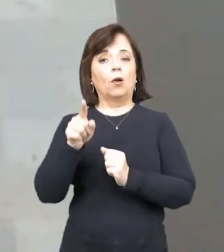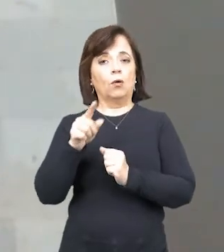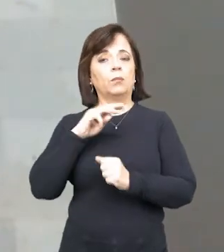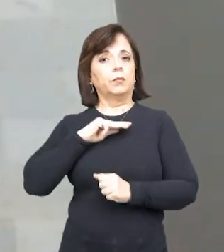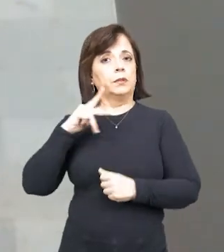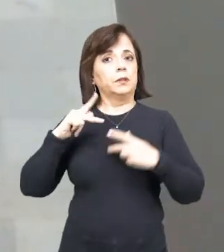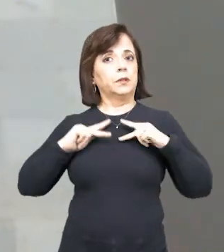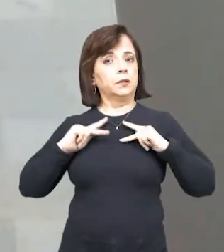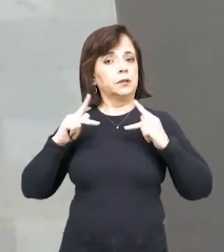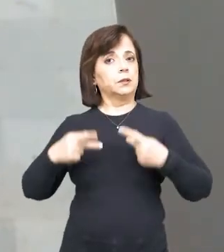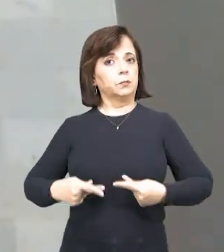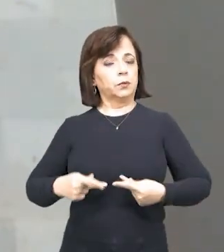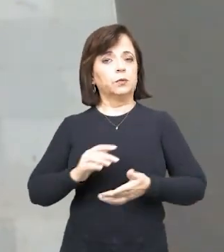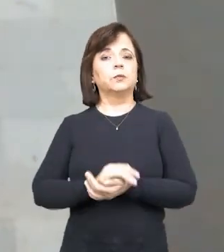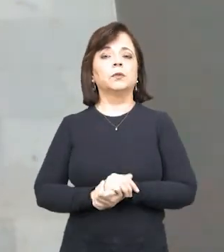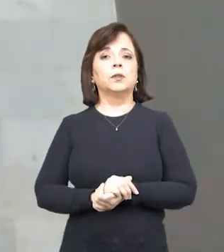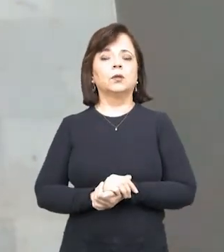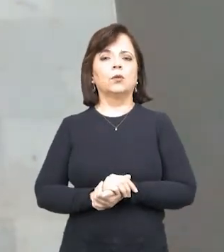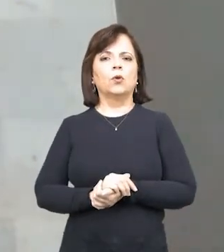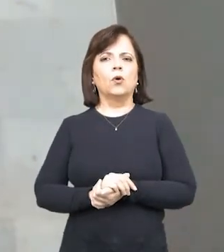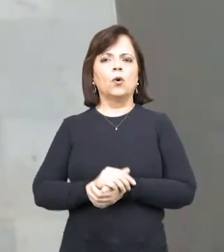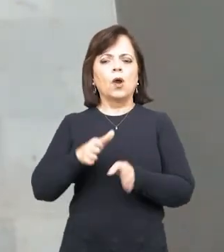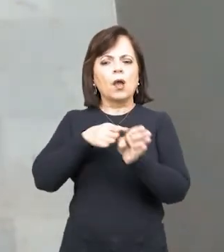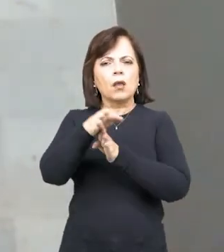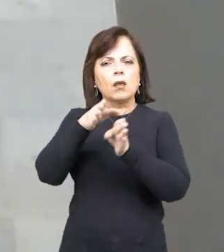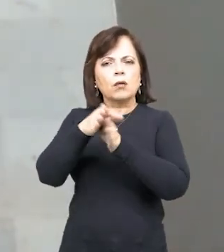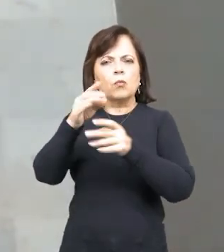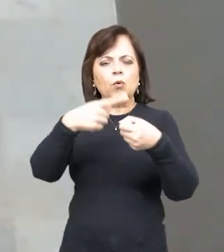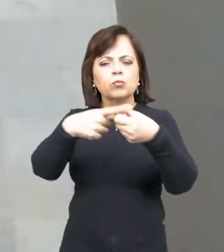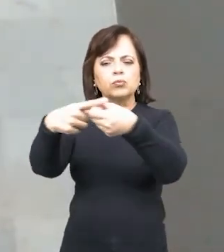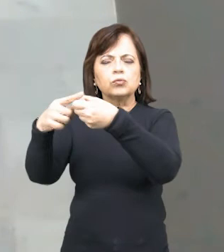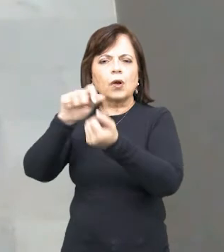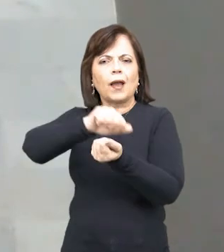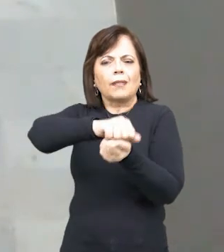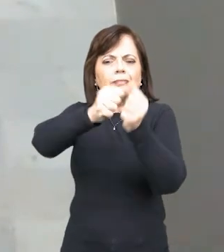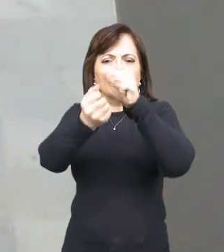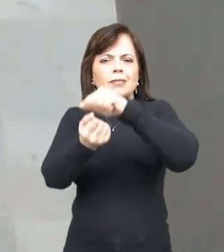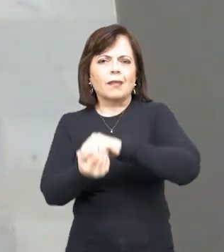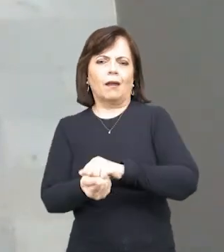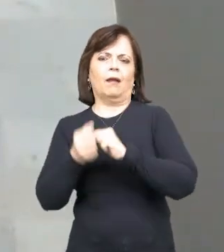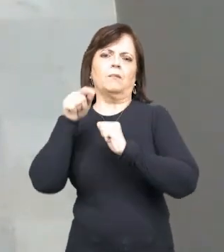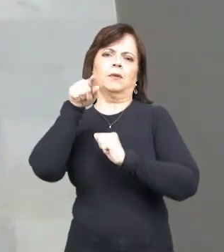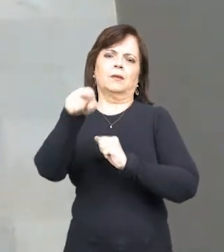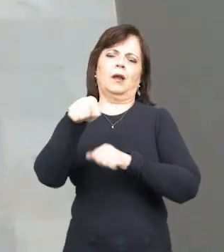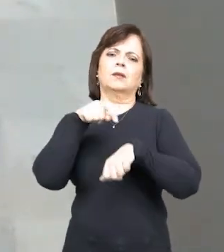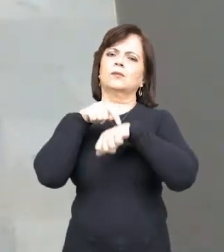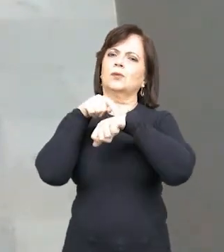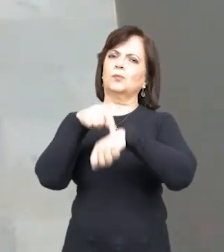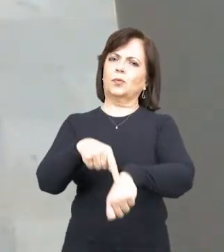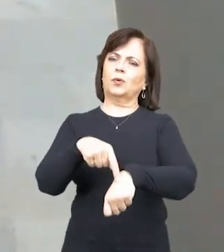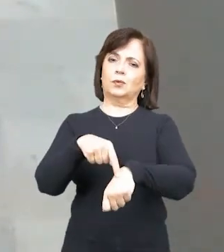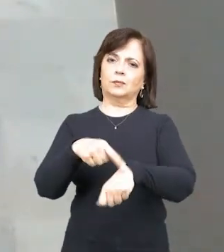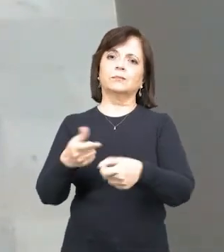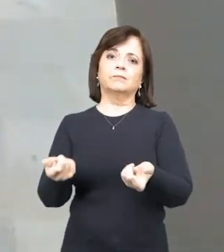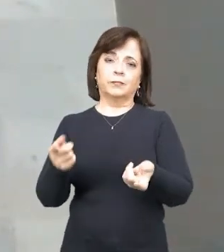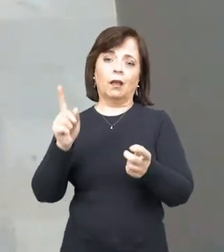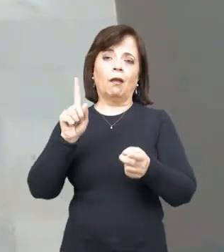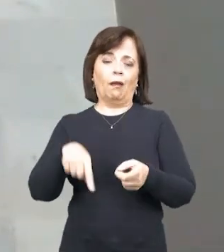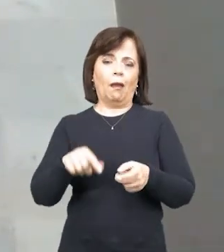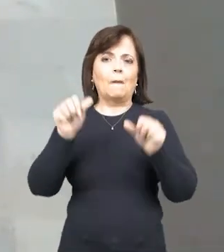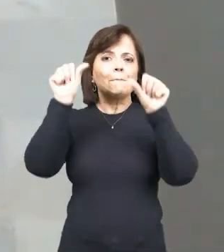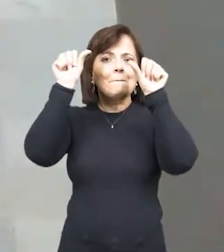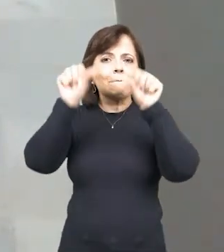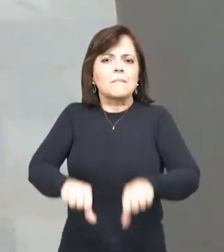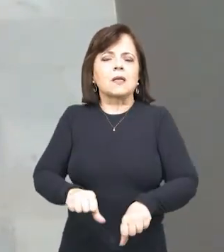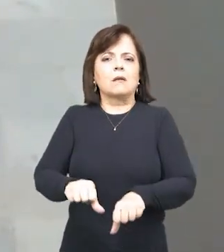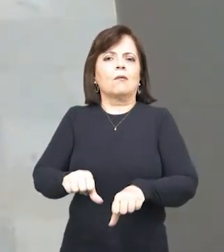Público recomendou que os municípios adequassem as suas medidas restritivas à situação daquele momento, que